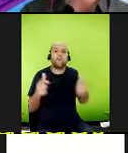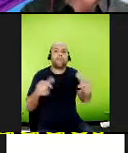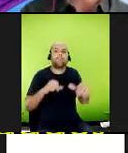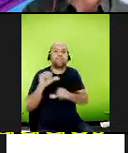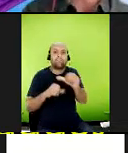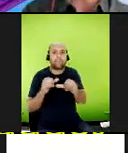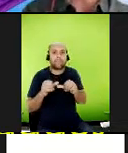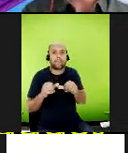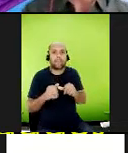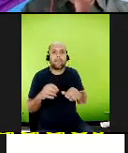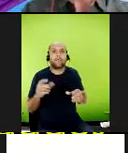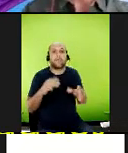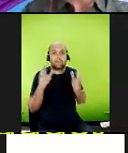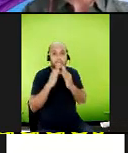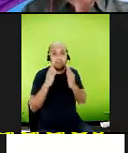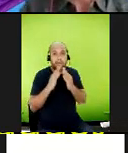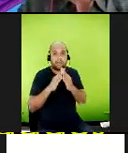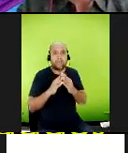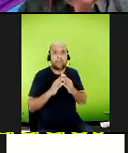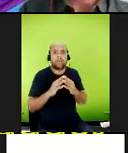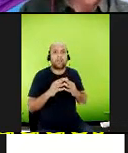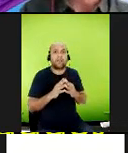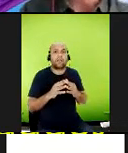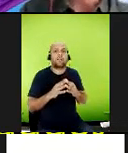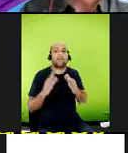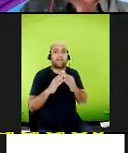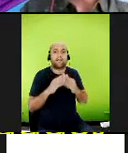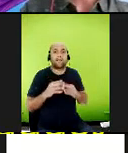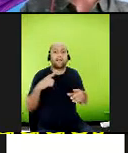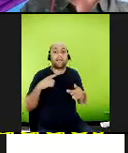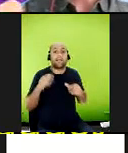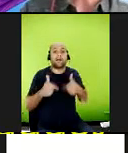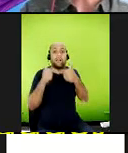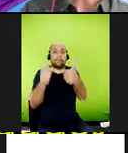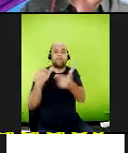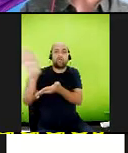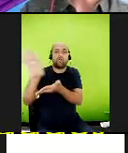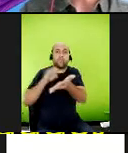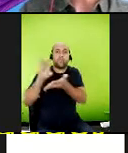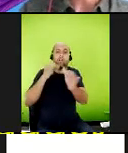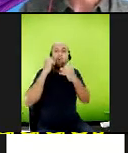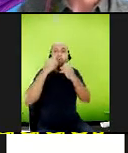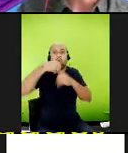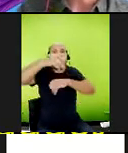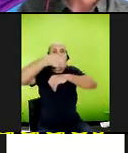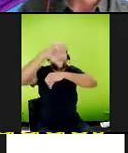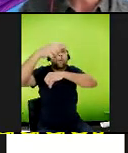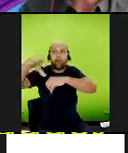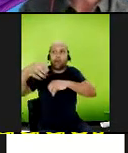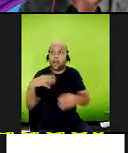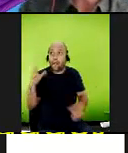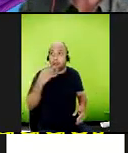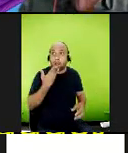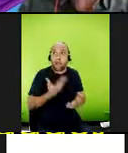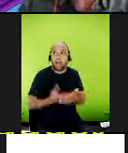pessoas quando elas moram nessas comunidades elas eram uma ação chamada espelhamento é contar para todo mundo ali que caraca ela